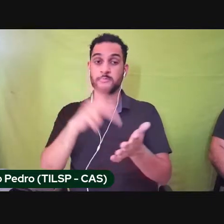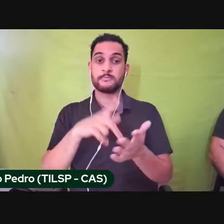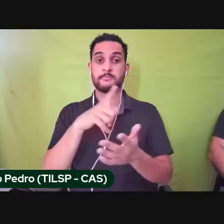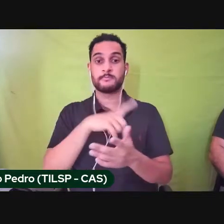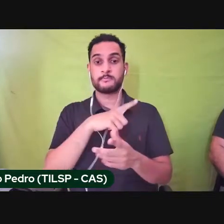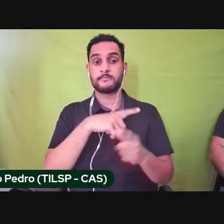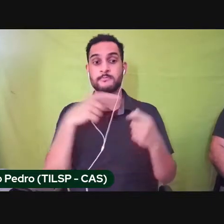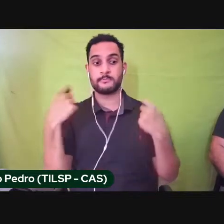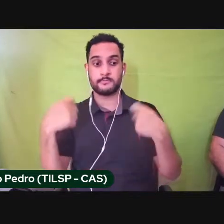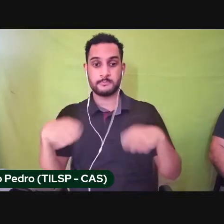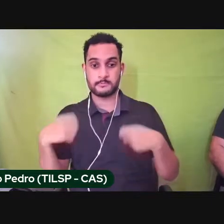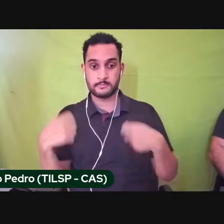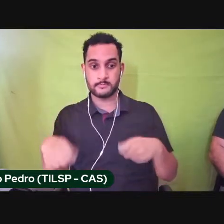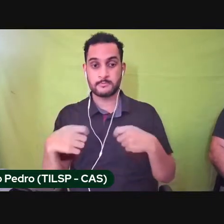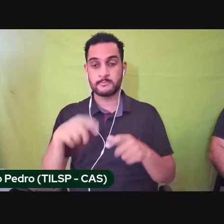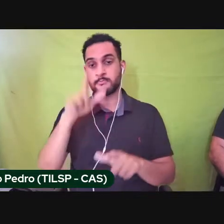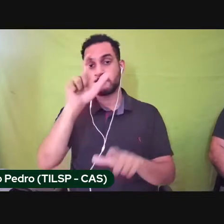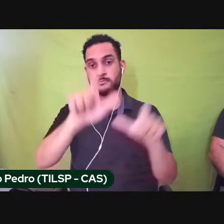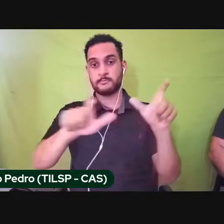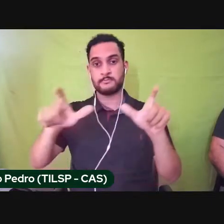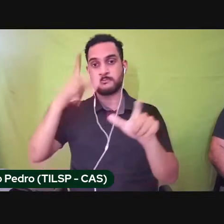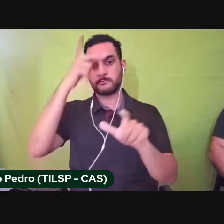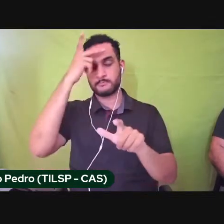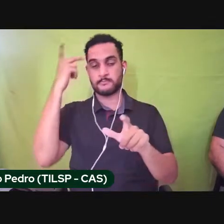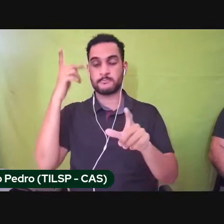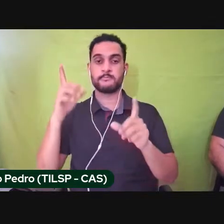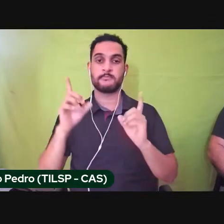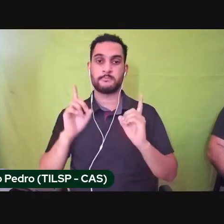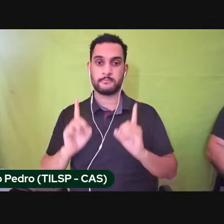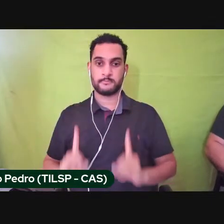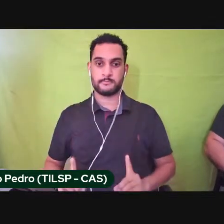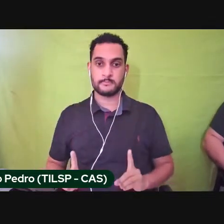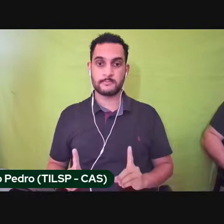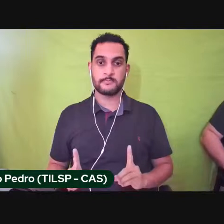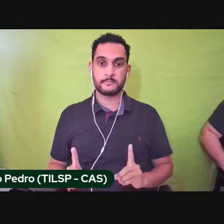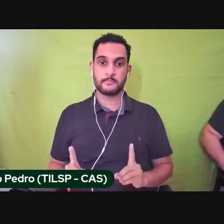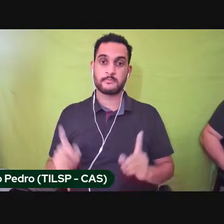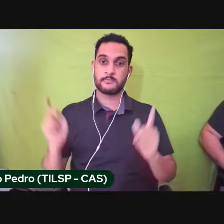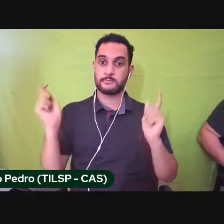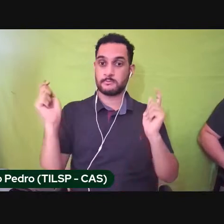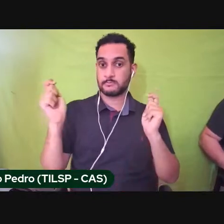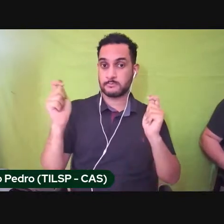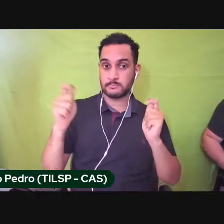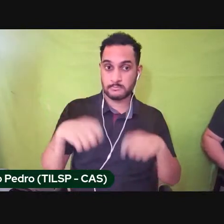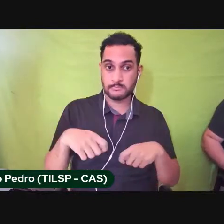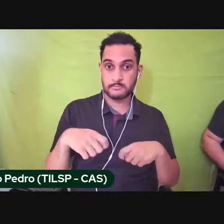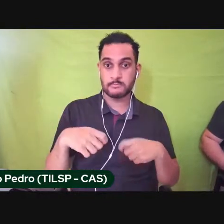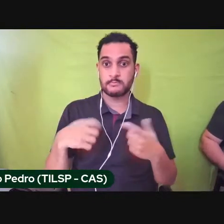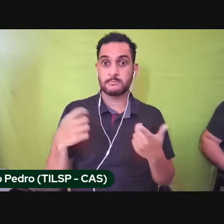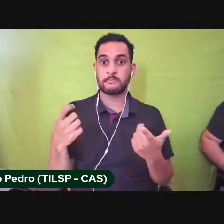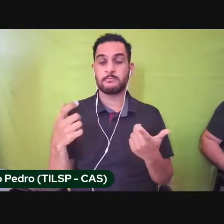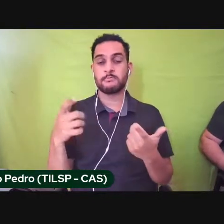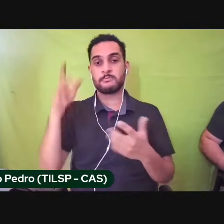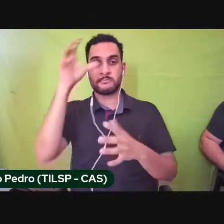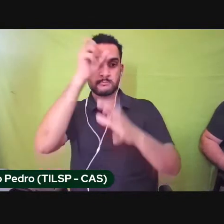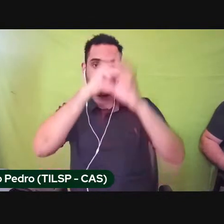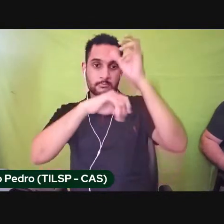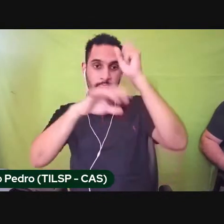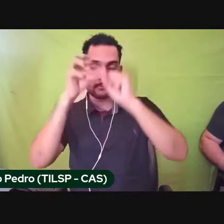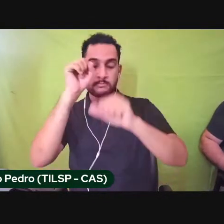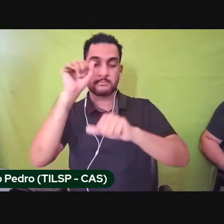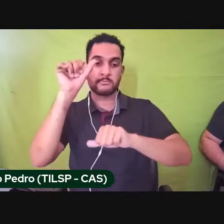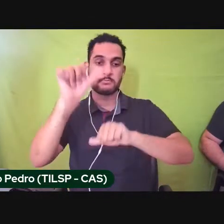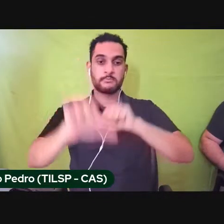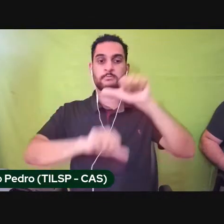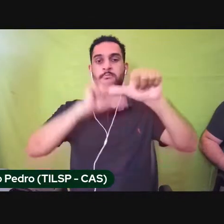necessidades da pessoa com deficiência para que ela possa conseguir aprender a transformar